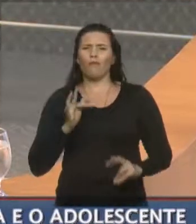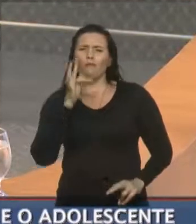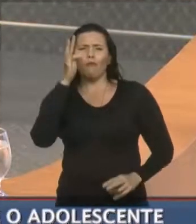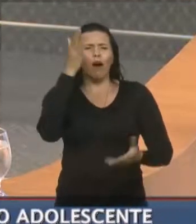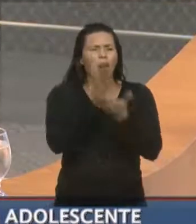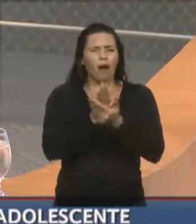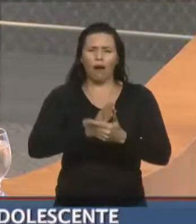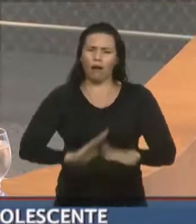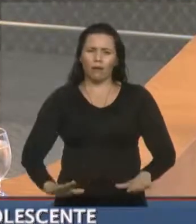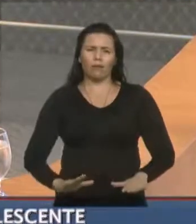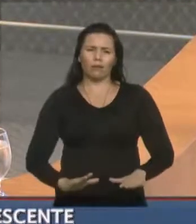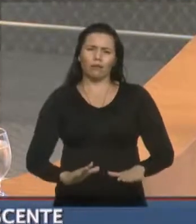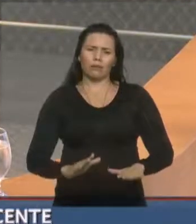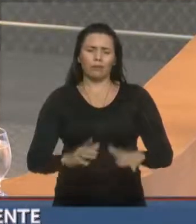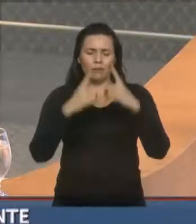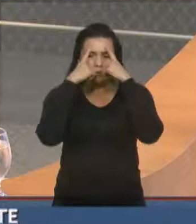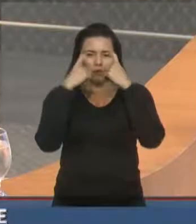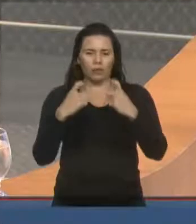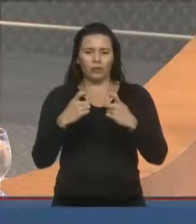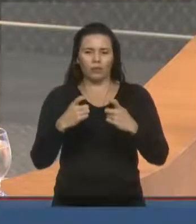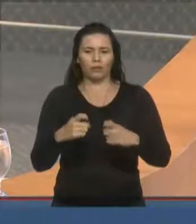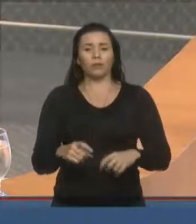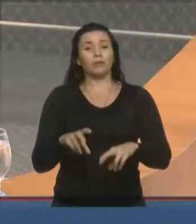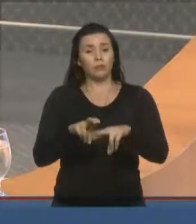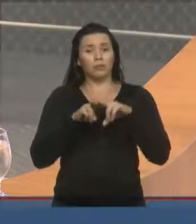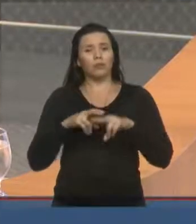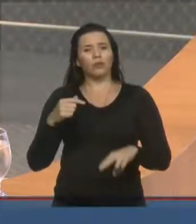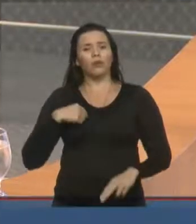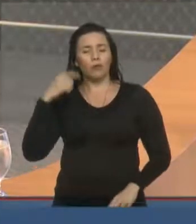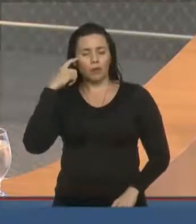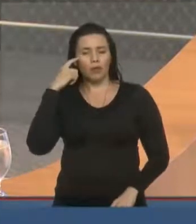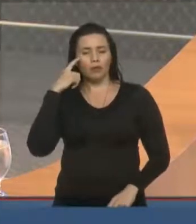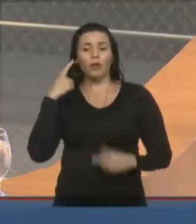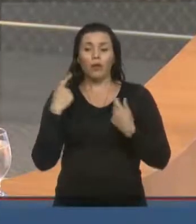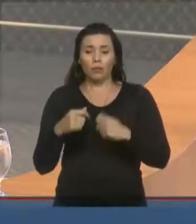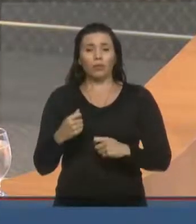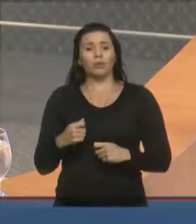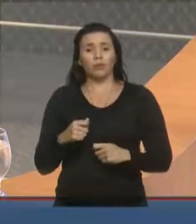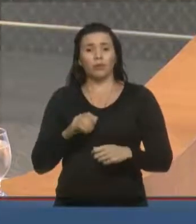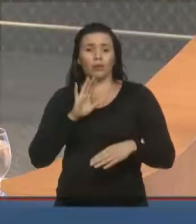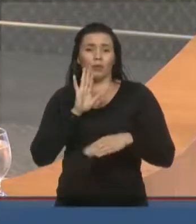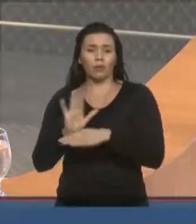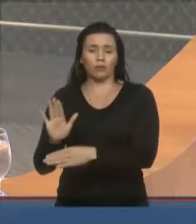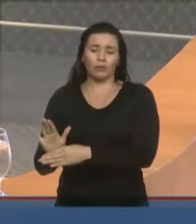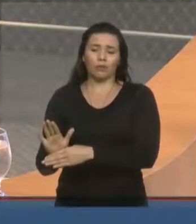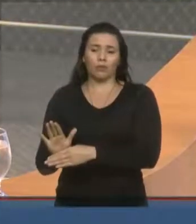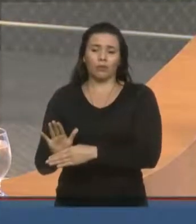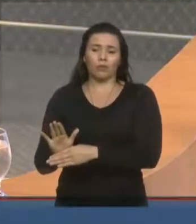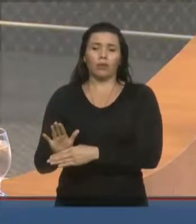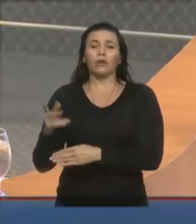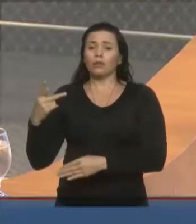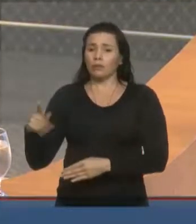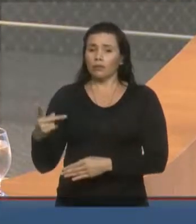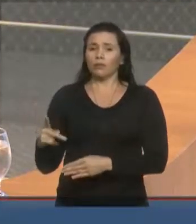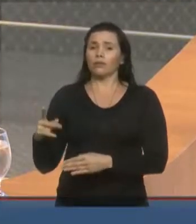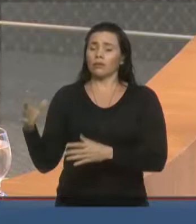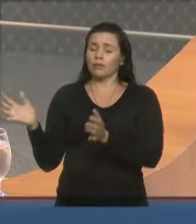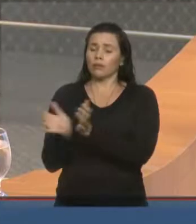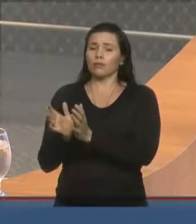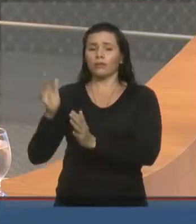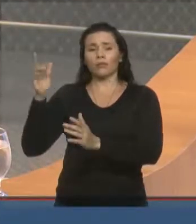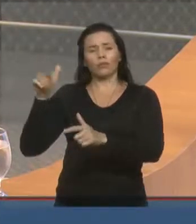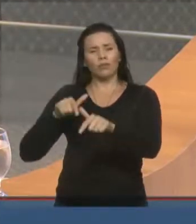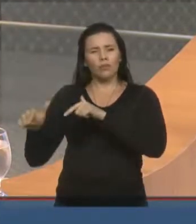seja alcançado, é preciso garantir melhores condições para os nossos verdadeiros heróis do mundo moderno, que são os funcionários, são os